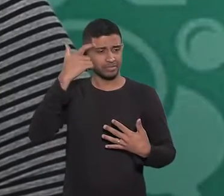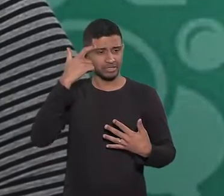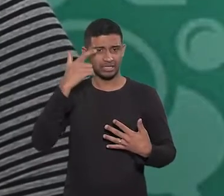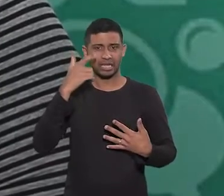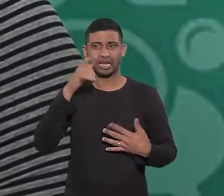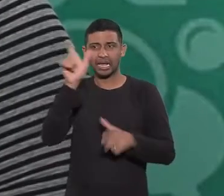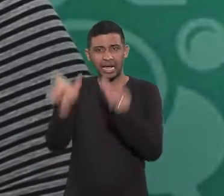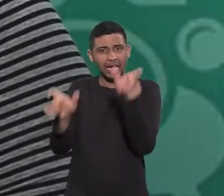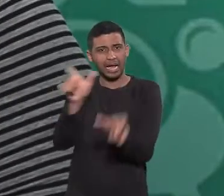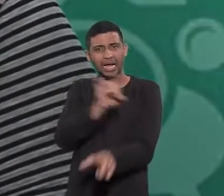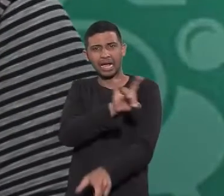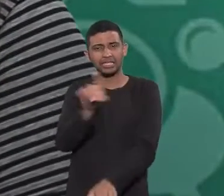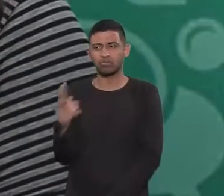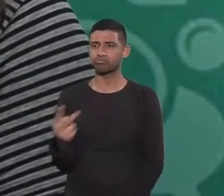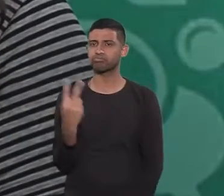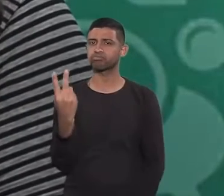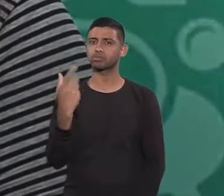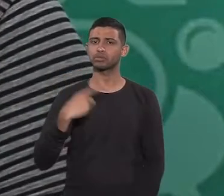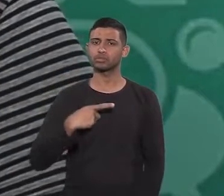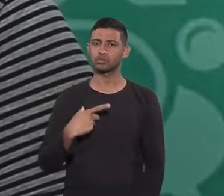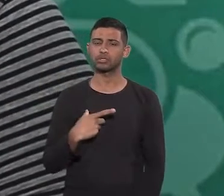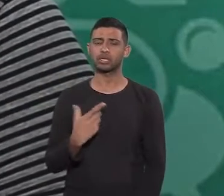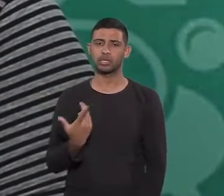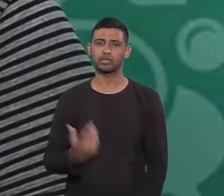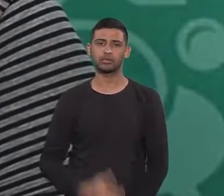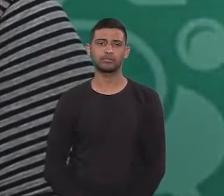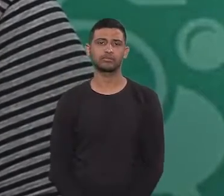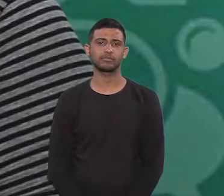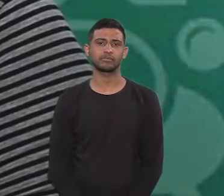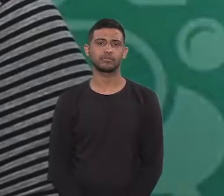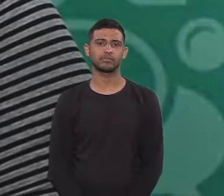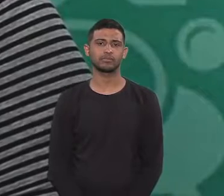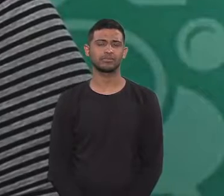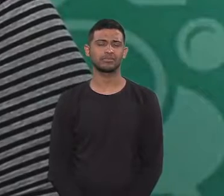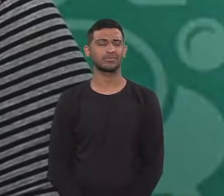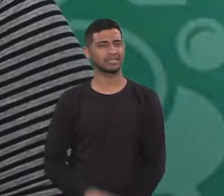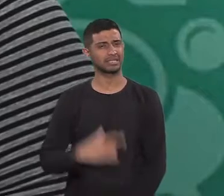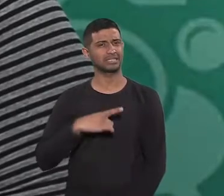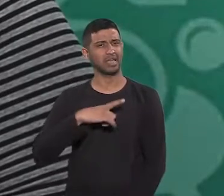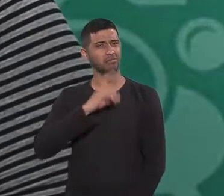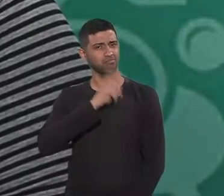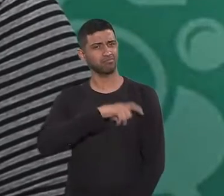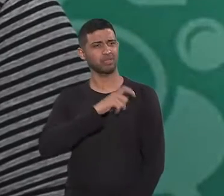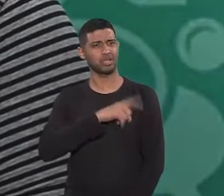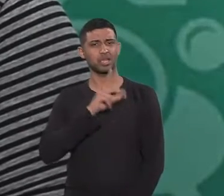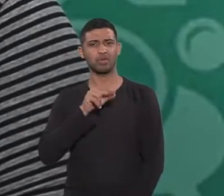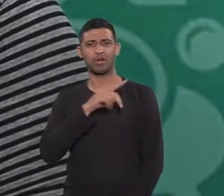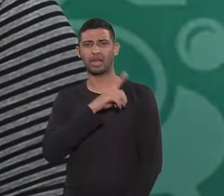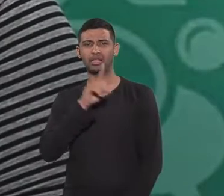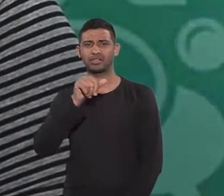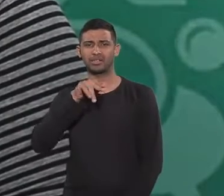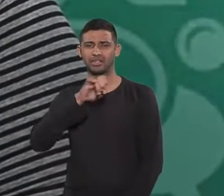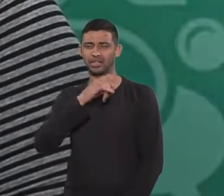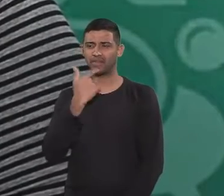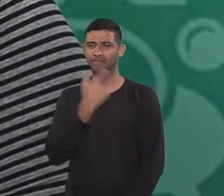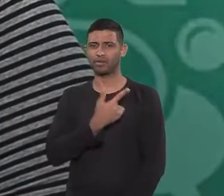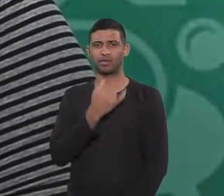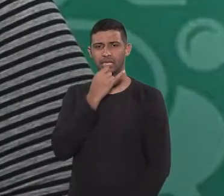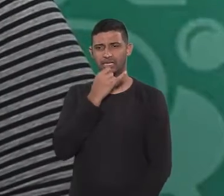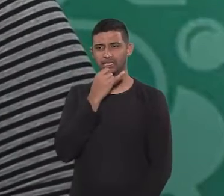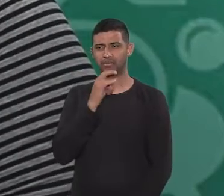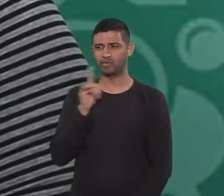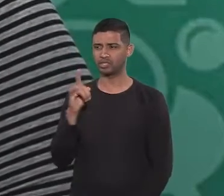que é de você associar valor às pessoas por isso, né? Existe uma ideia de que se você... É muito perverso, né? Como tudo que a Dani